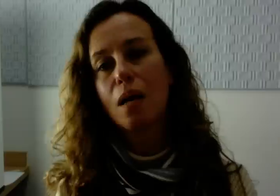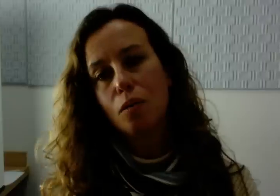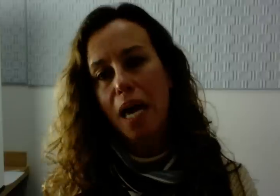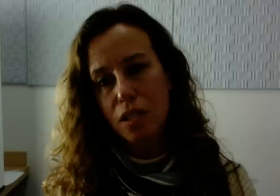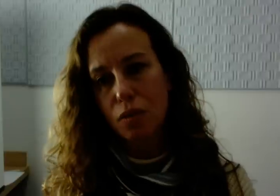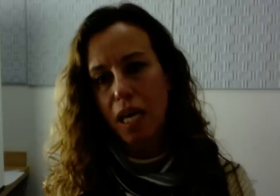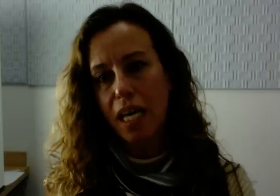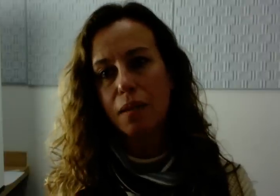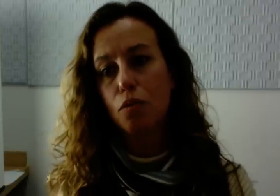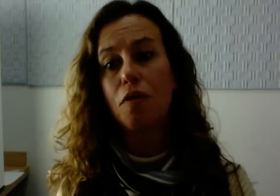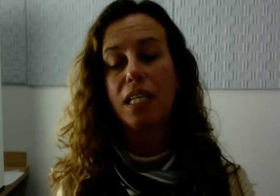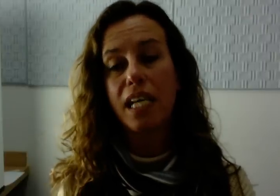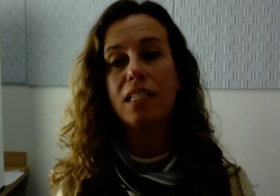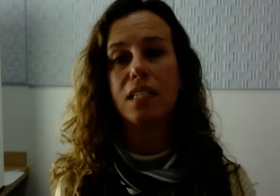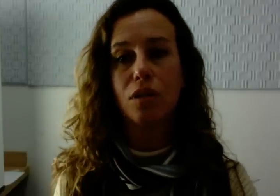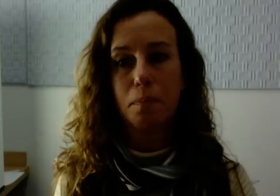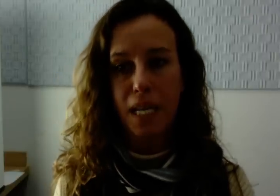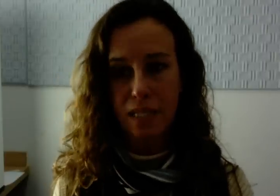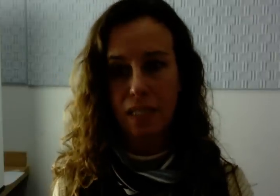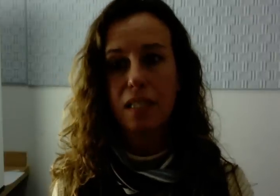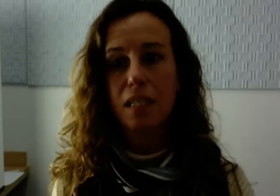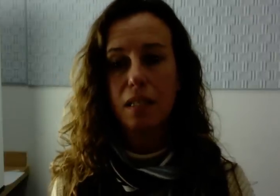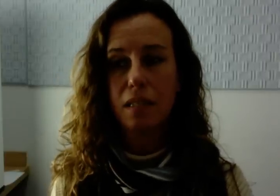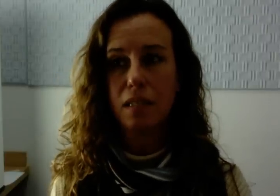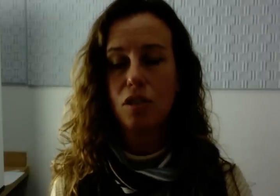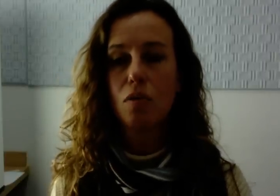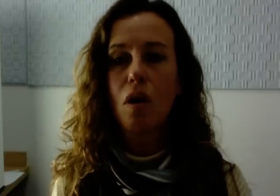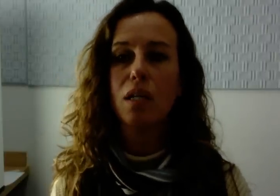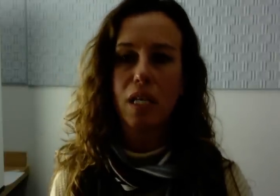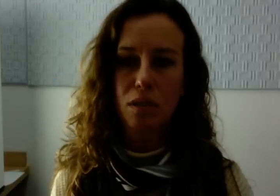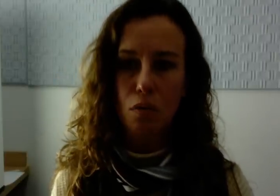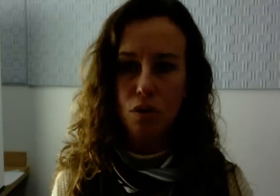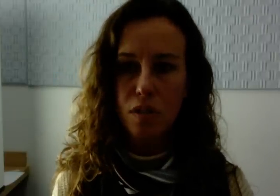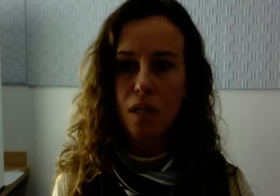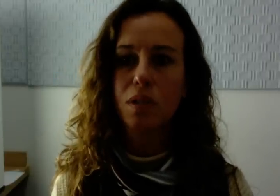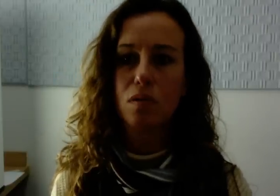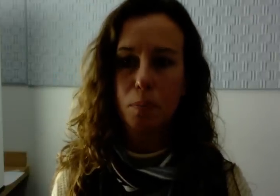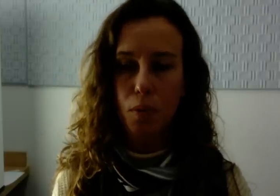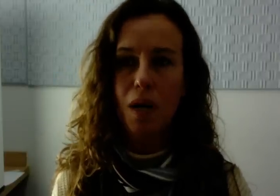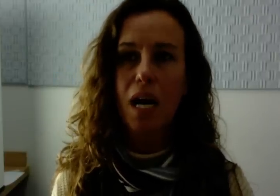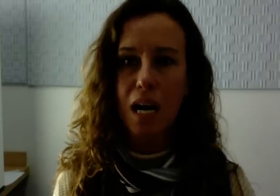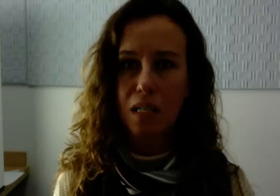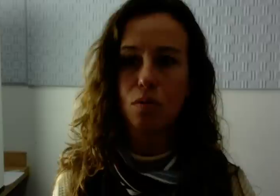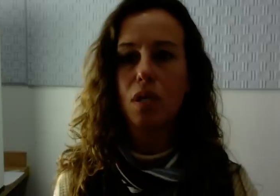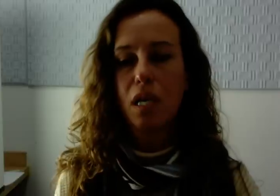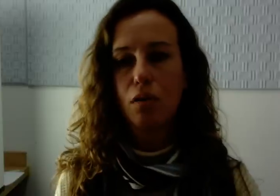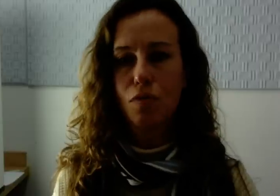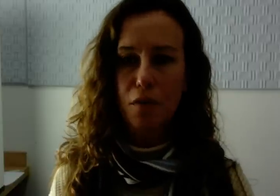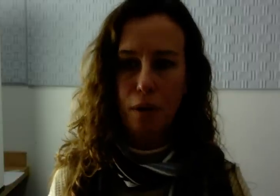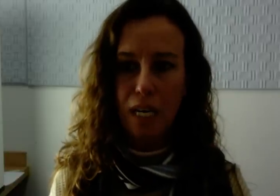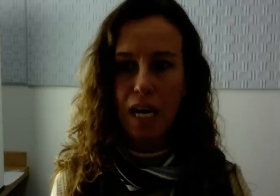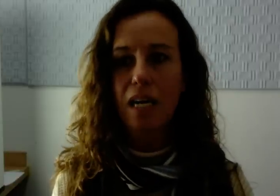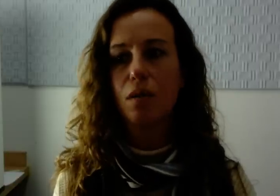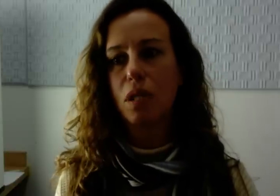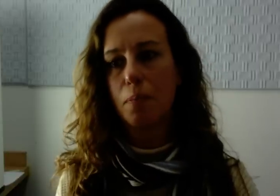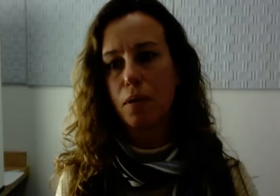ter um laudo médico né E tu e ela entrando na empresa ã dizendo Olha eu tenho Tal condição Então se por um acaso eu tiver